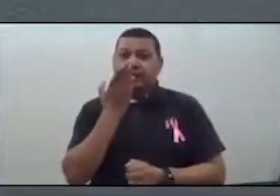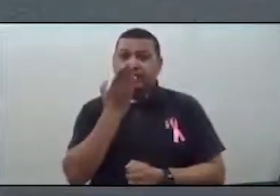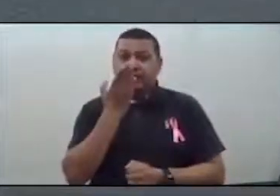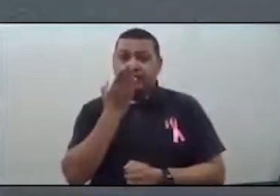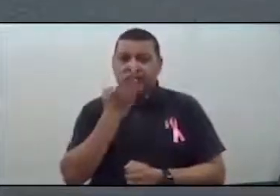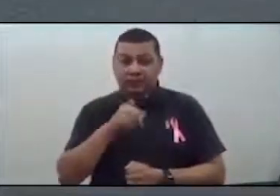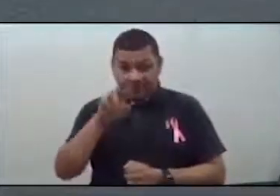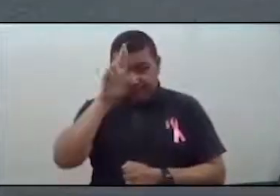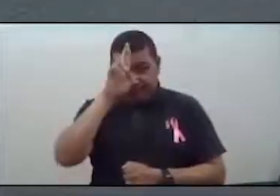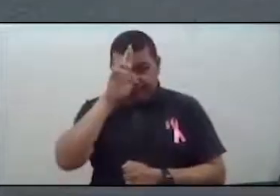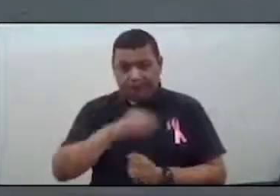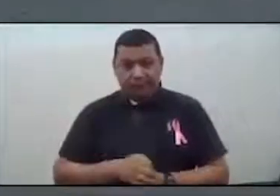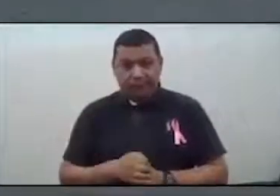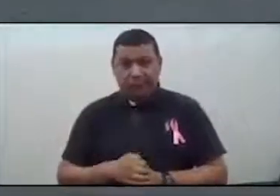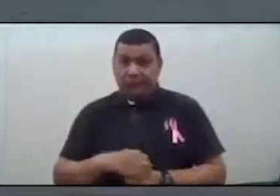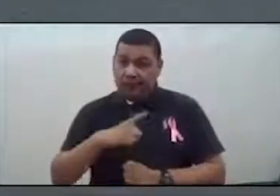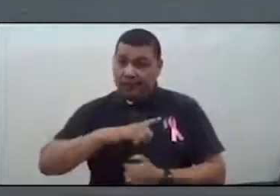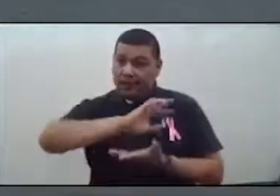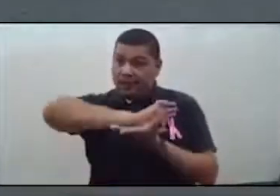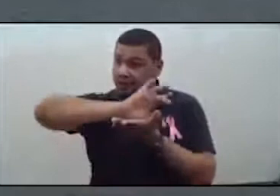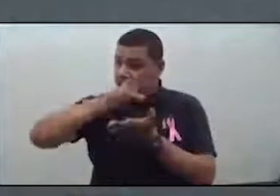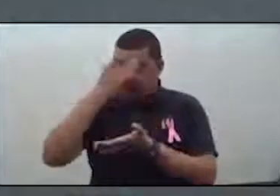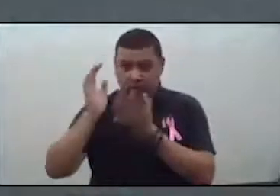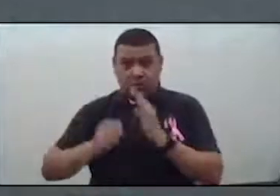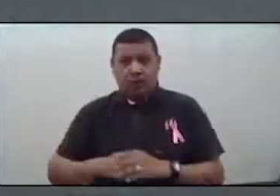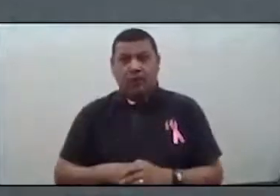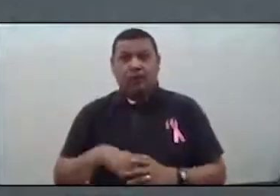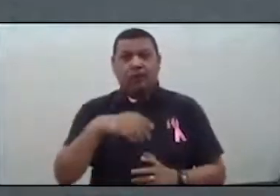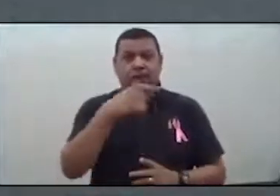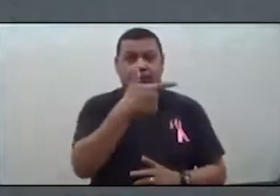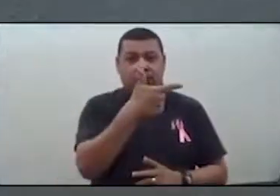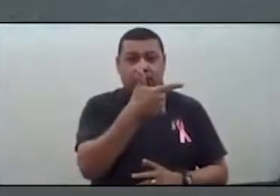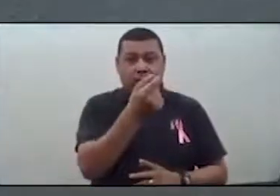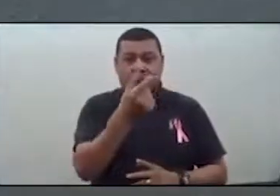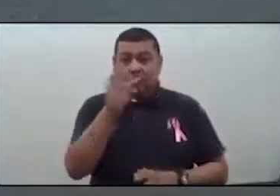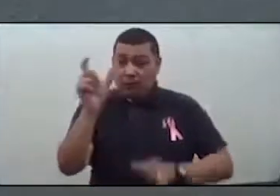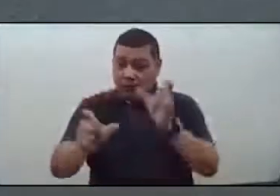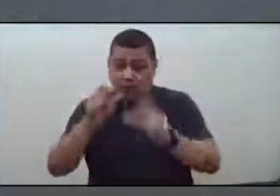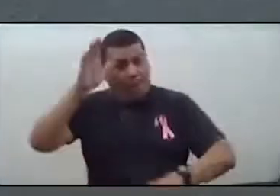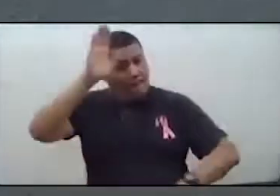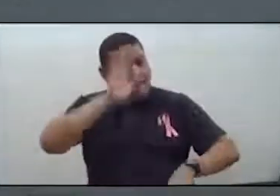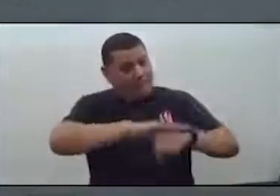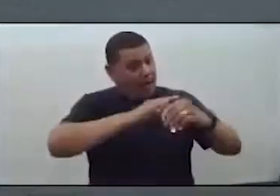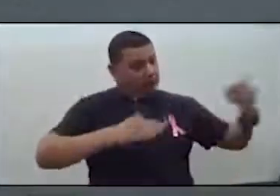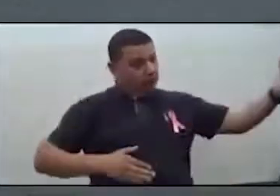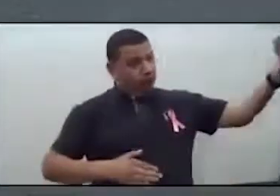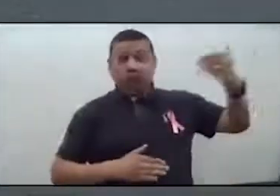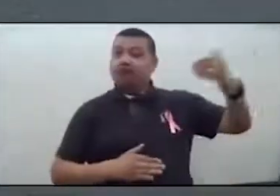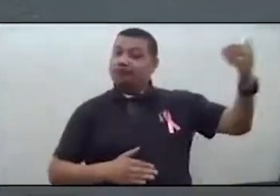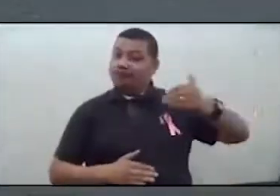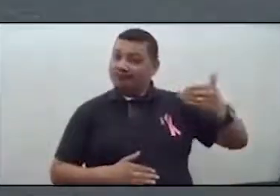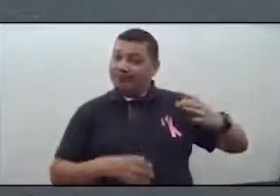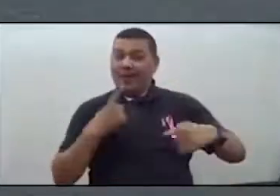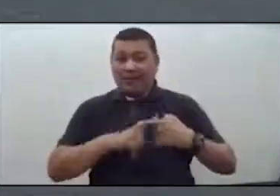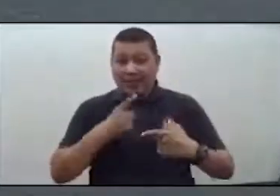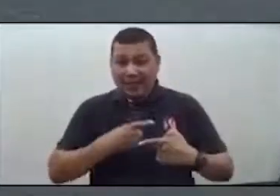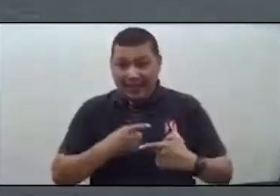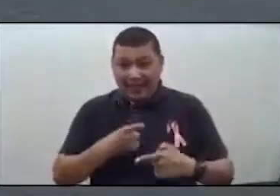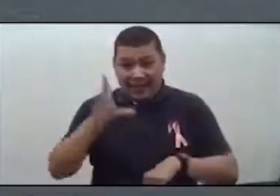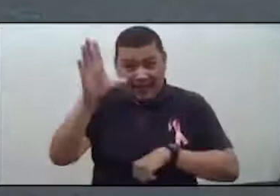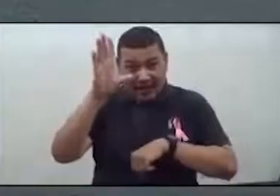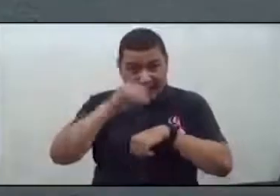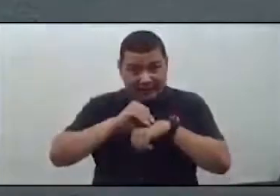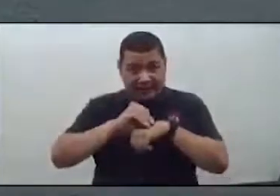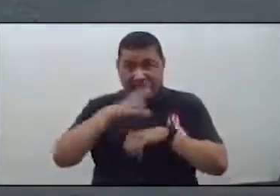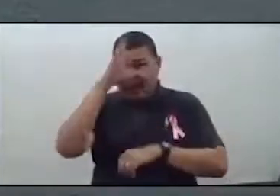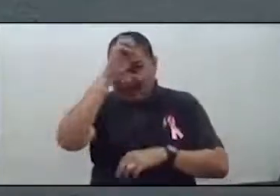estiveram lá, mais de 200 pessoas, buscando conhecimento aí para a cultura do cacau. Então, não posso deixar de